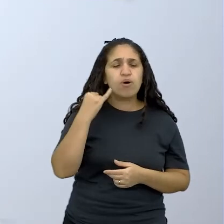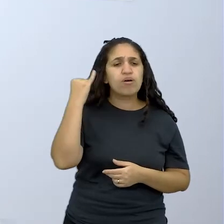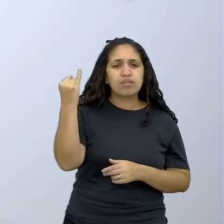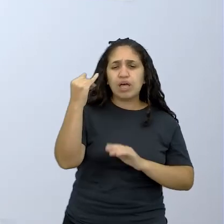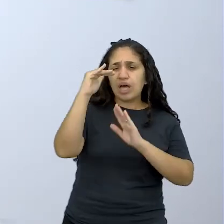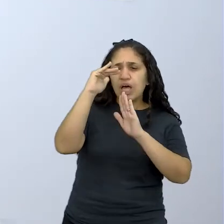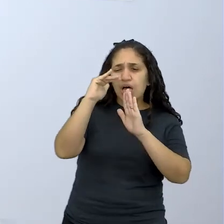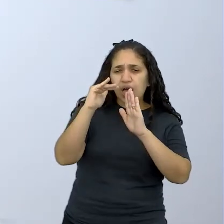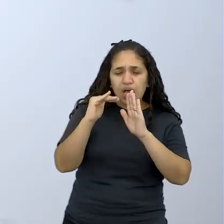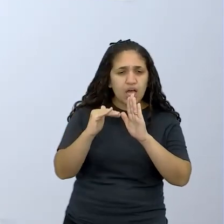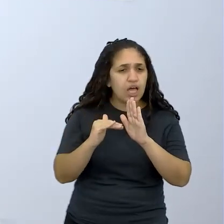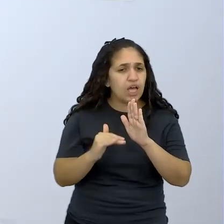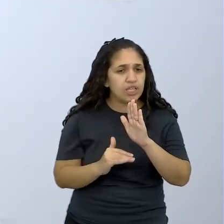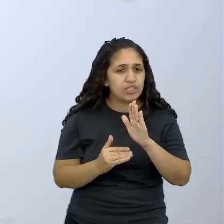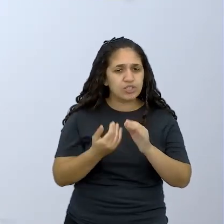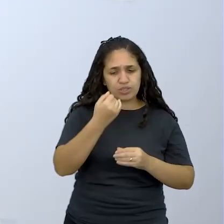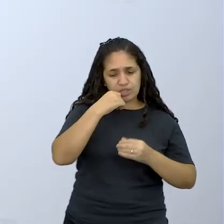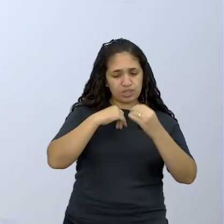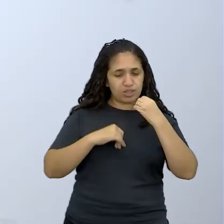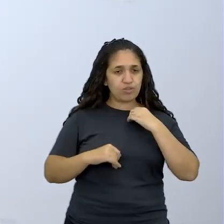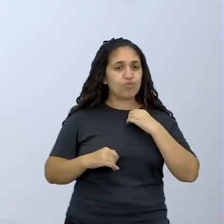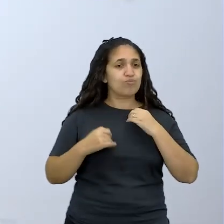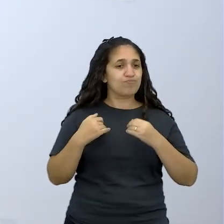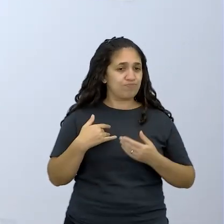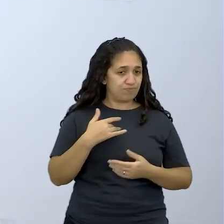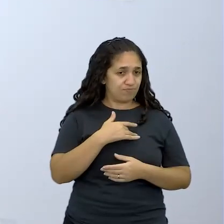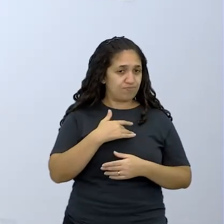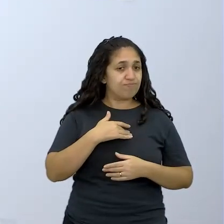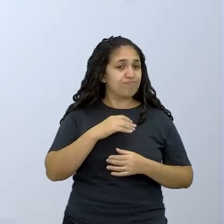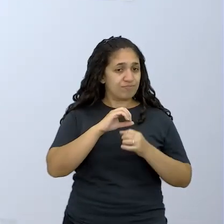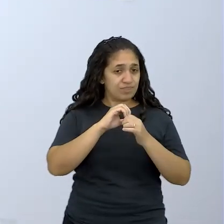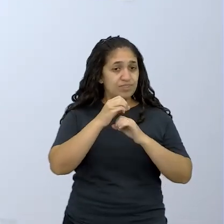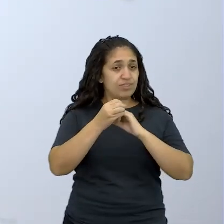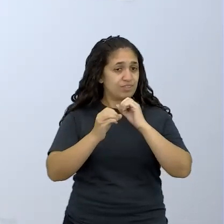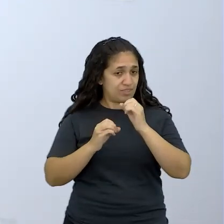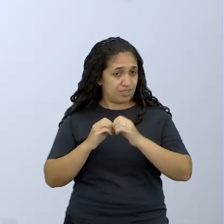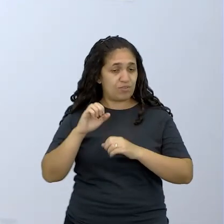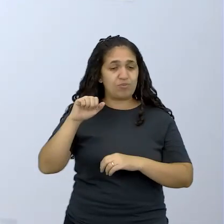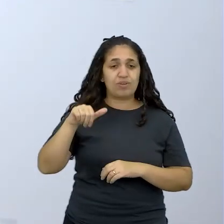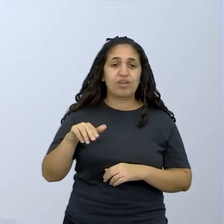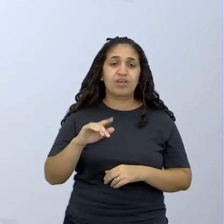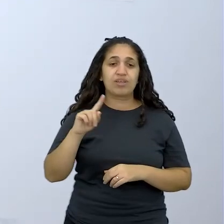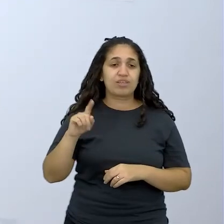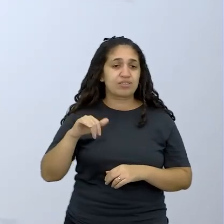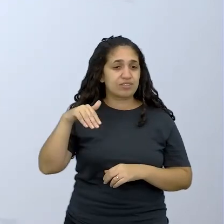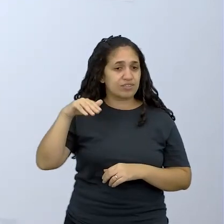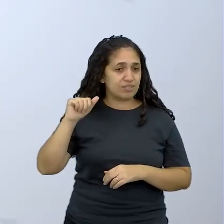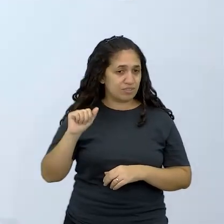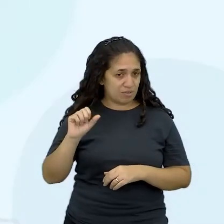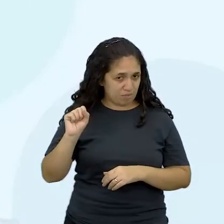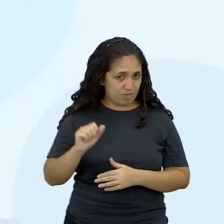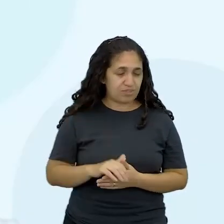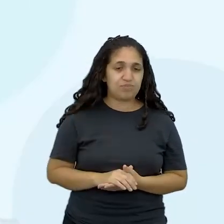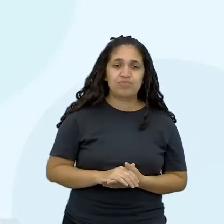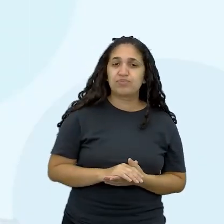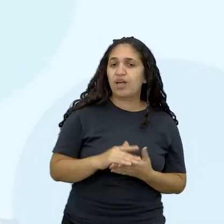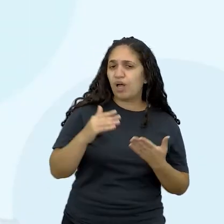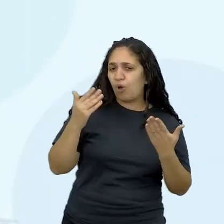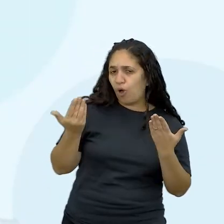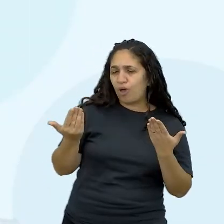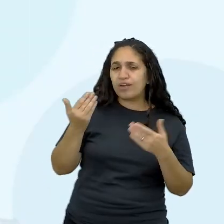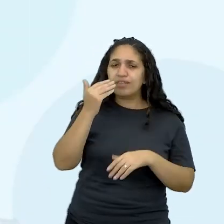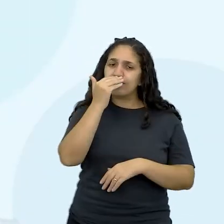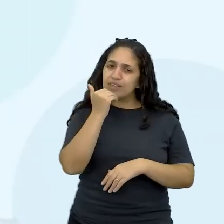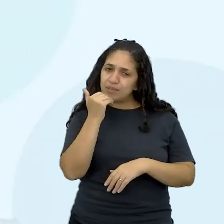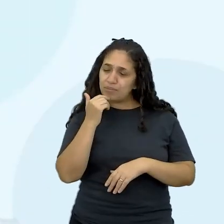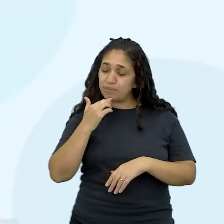ser aí importantes para o funcionamento das nossas enzimas. E aí, para se ter uma